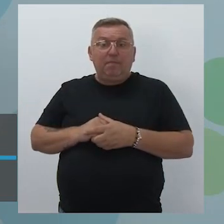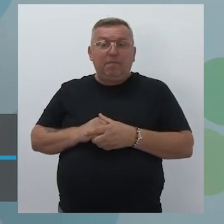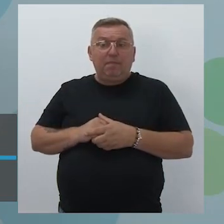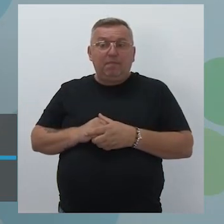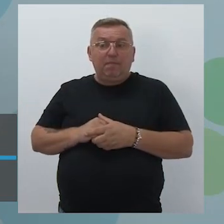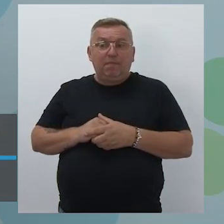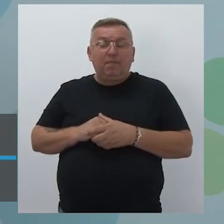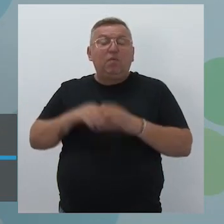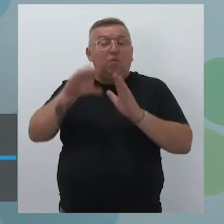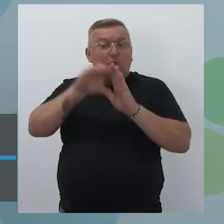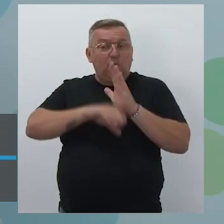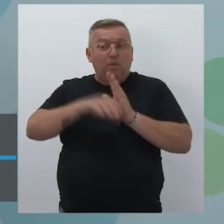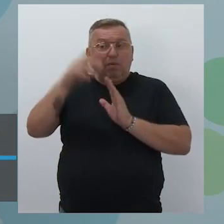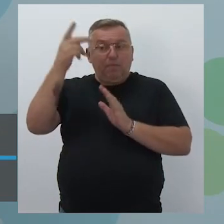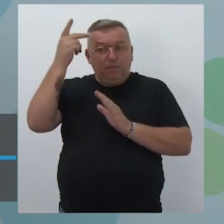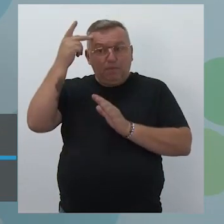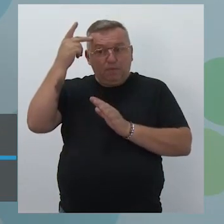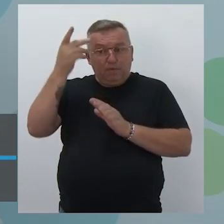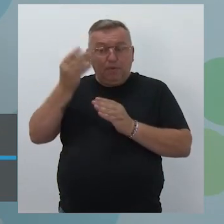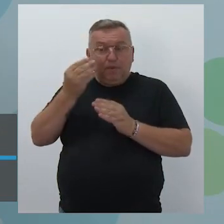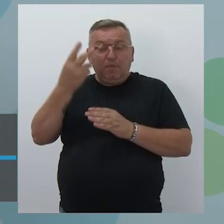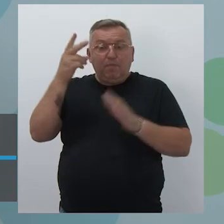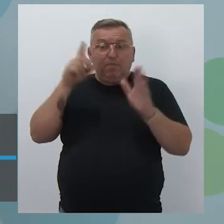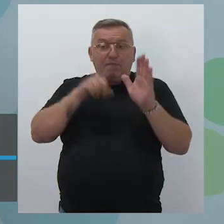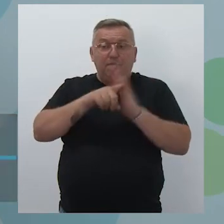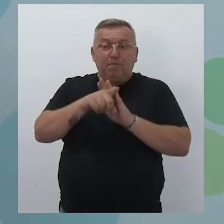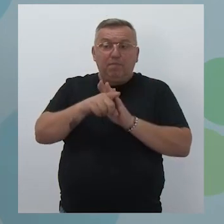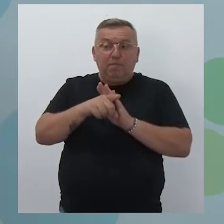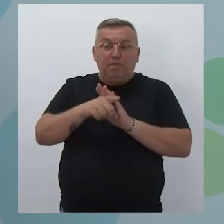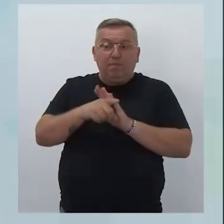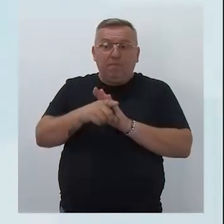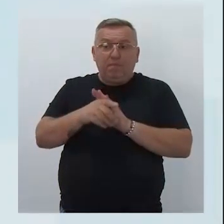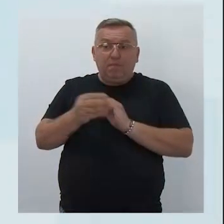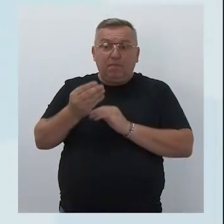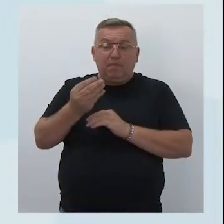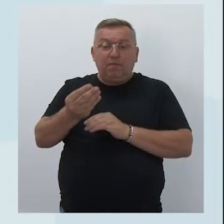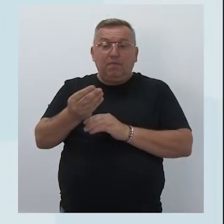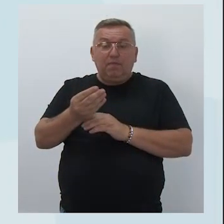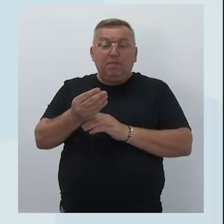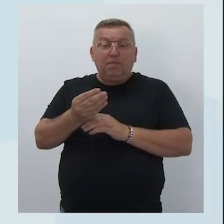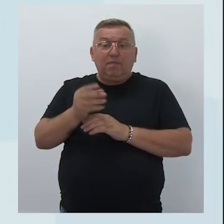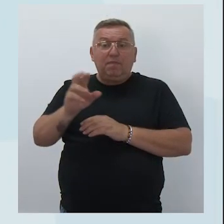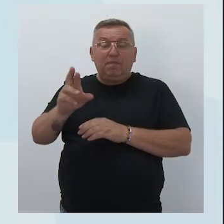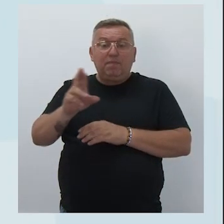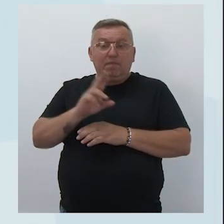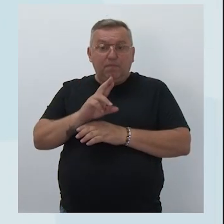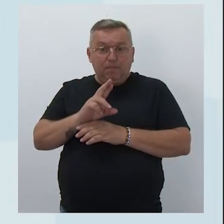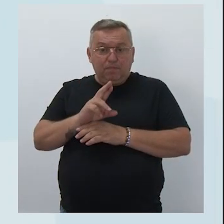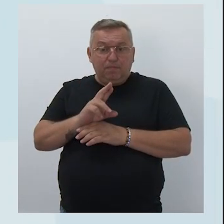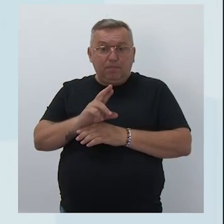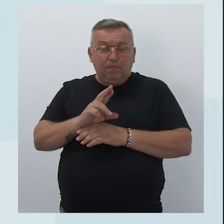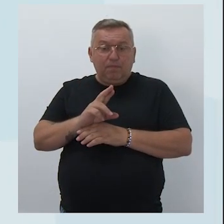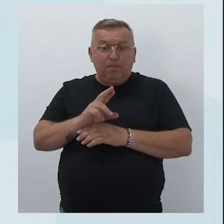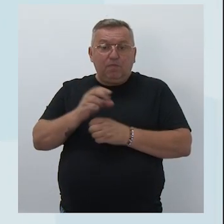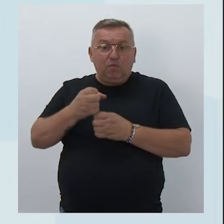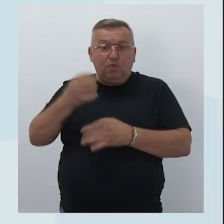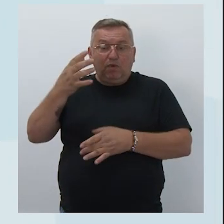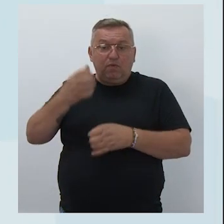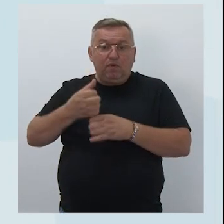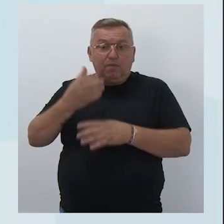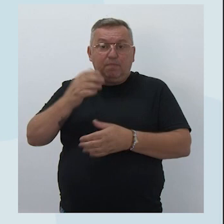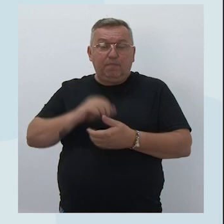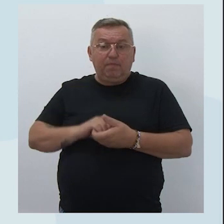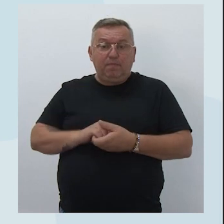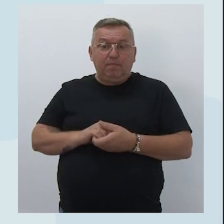do currículo paulista. Então, essas duas questões, a gente pede que vocês respondam para nós lá no